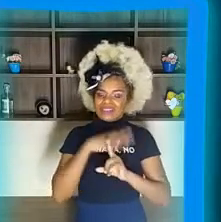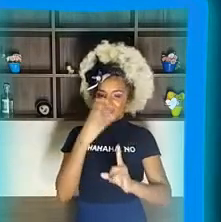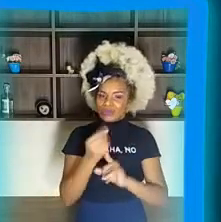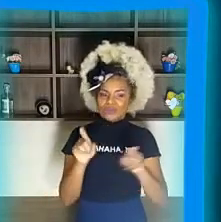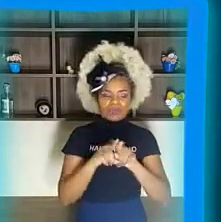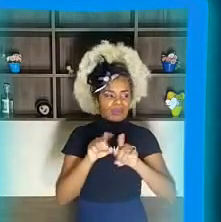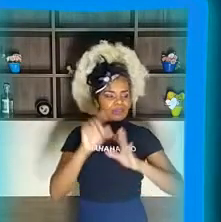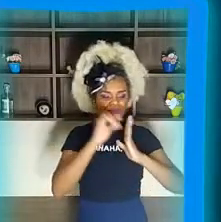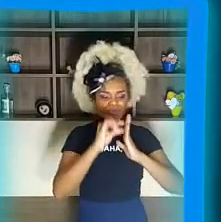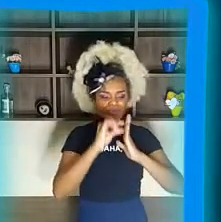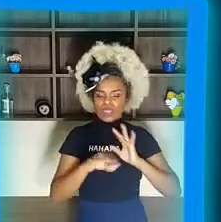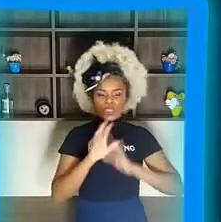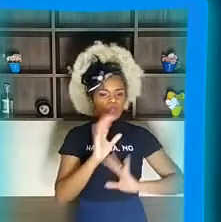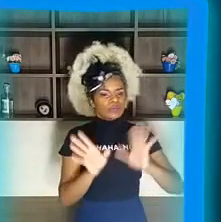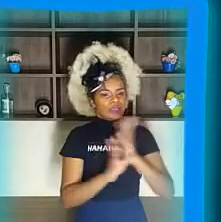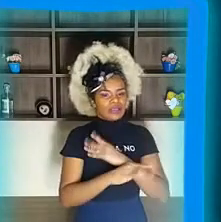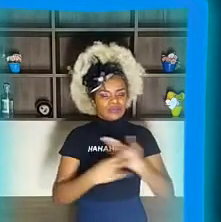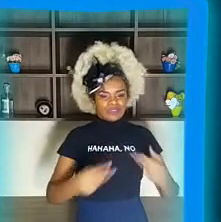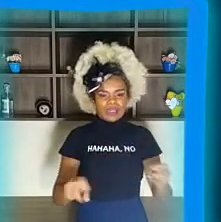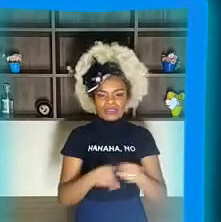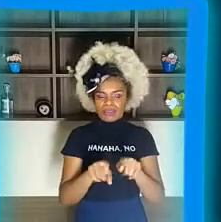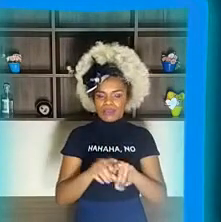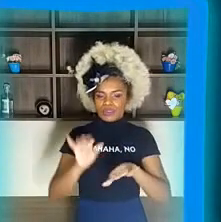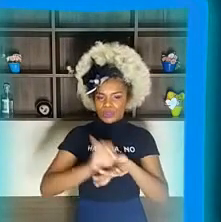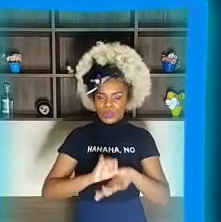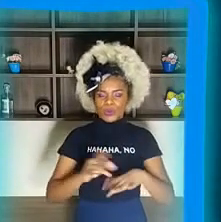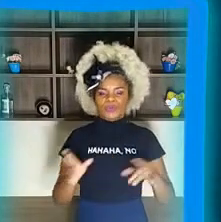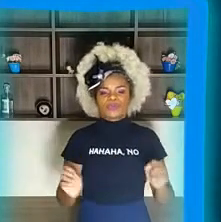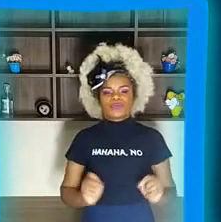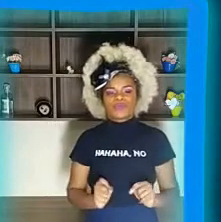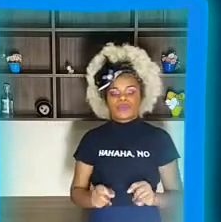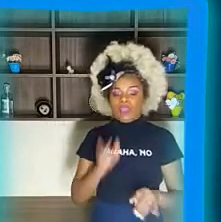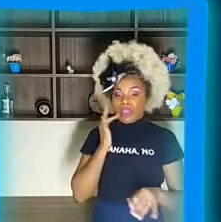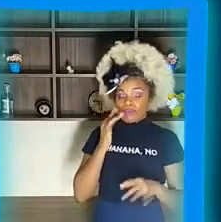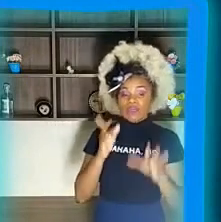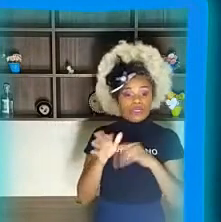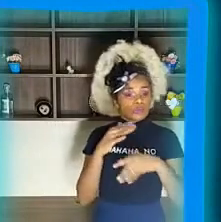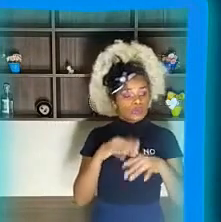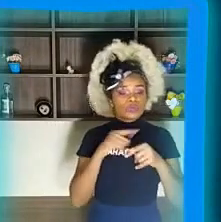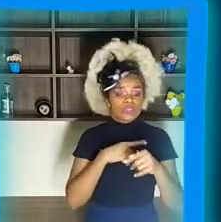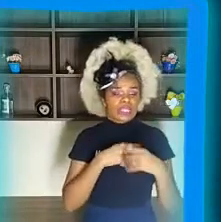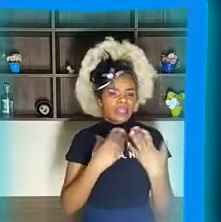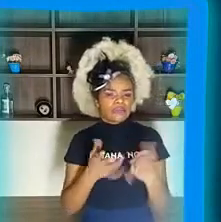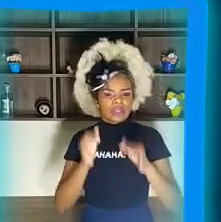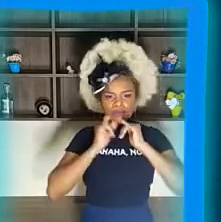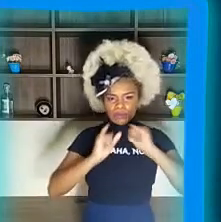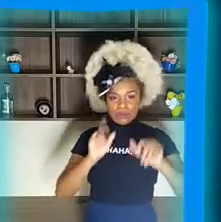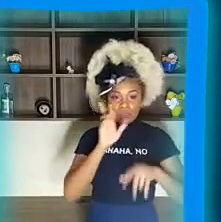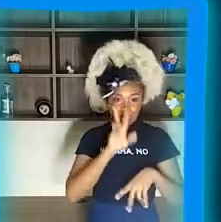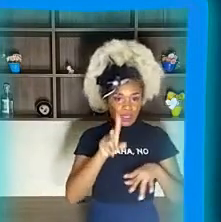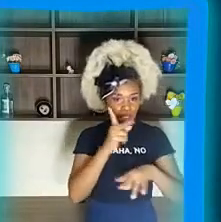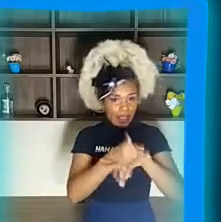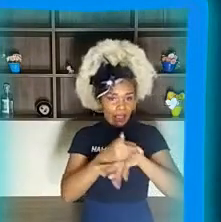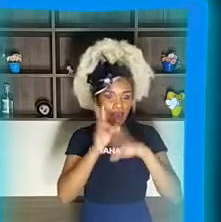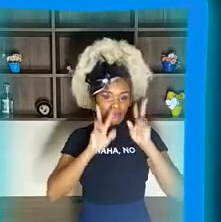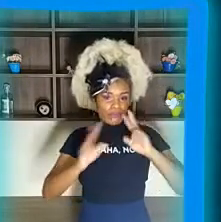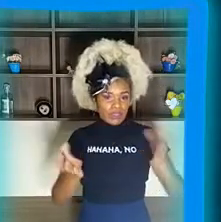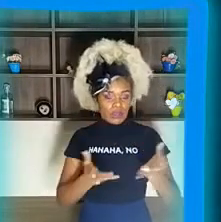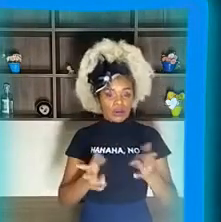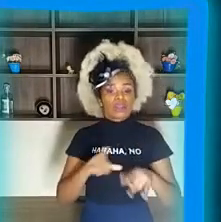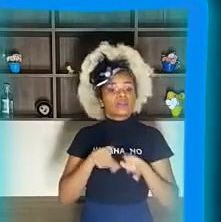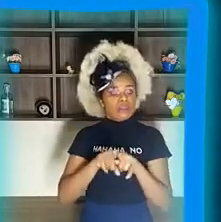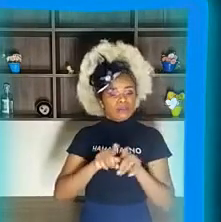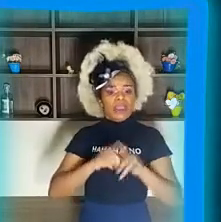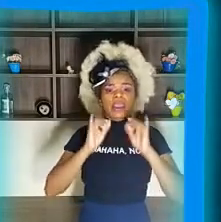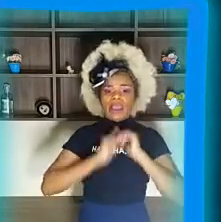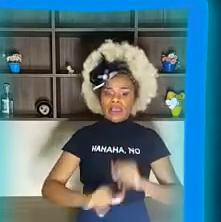links e endereços disponíveis lá também. Tá tudo lá. E lá você tem as informações, você que está assistindo a live, das oficinas e dos cursos que você pode